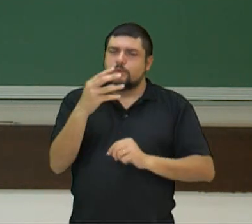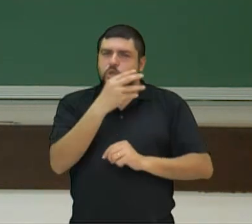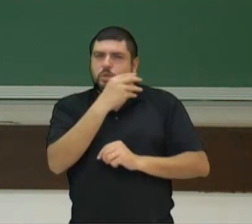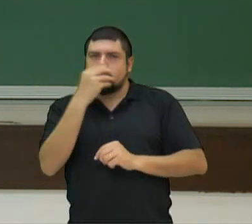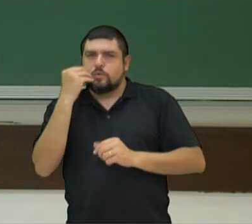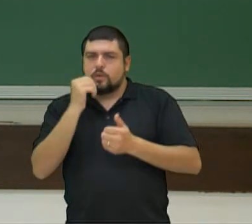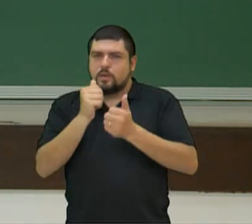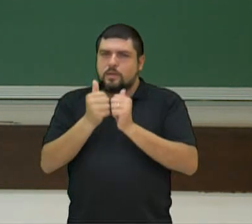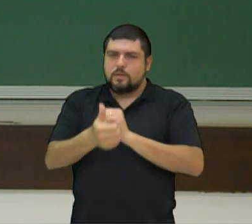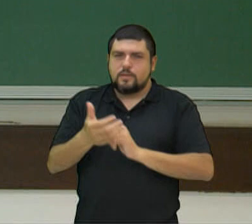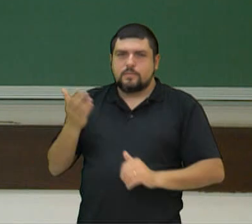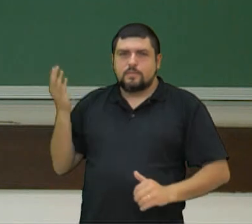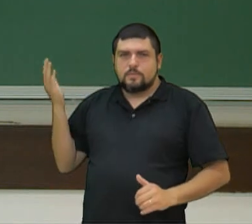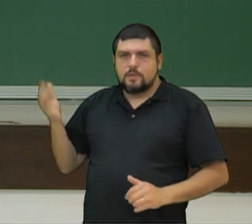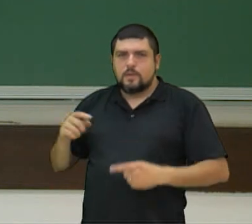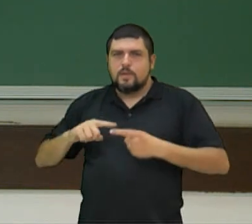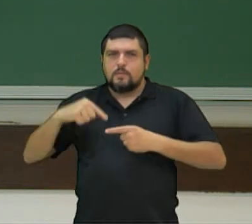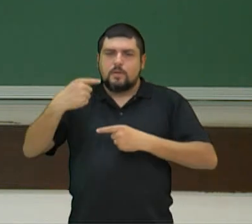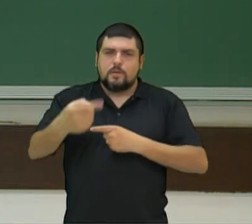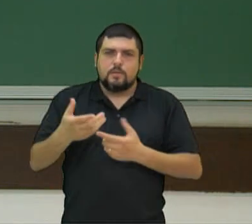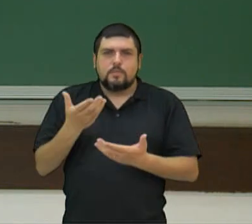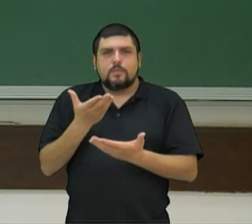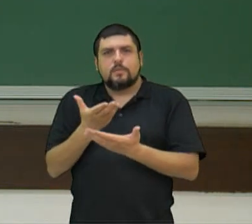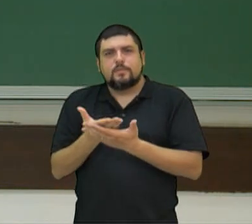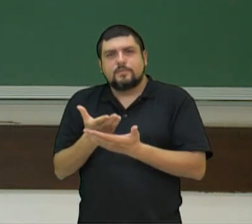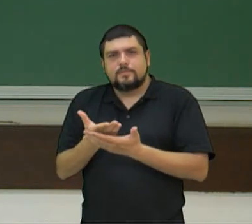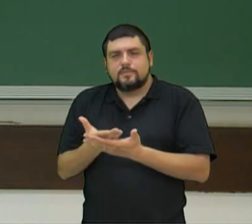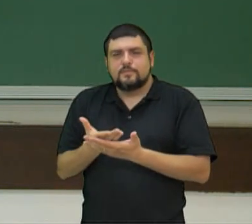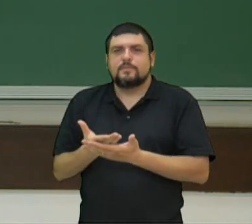esporte, espero vocês na nossa próxima aula.